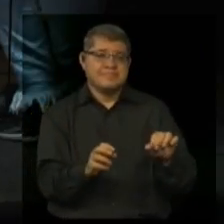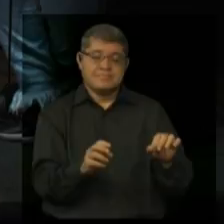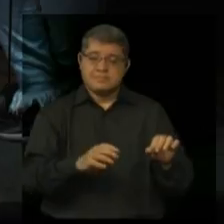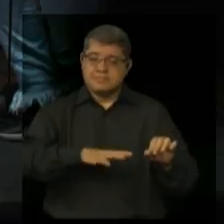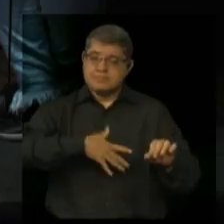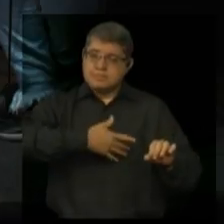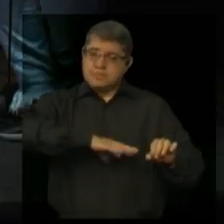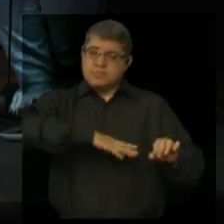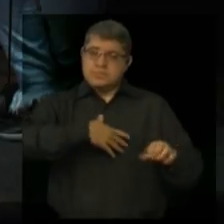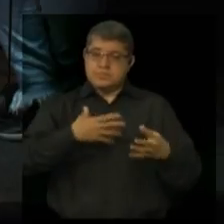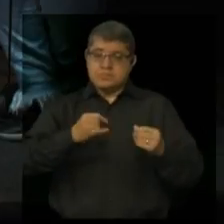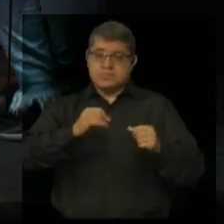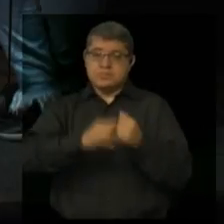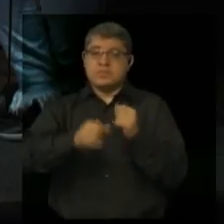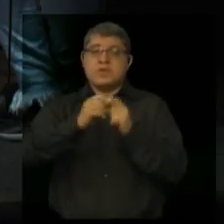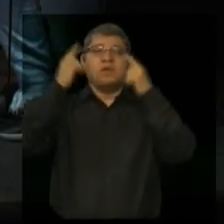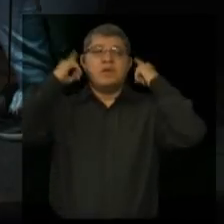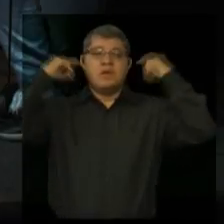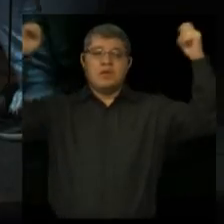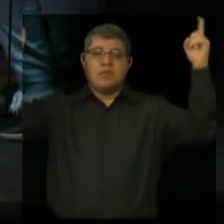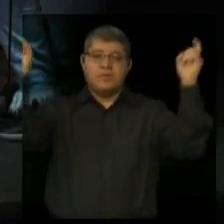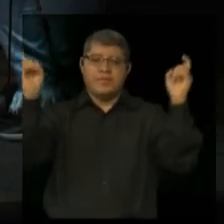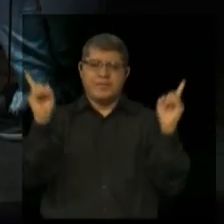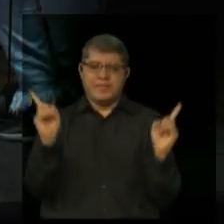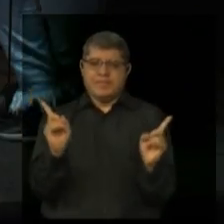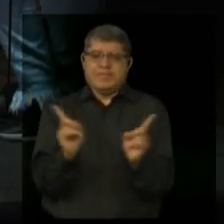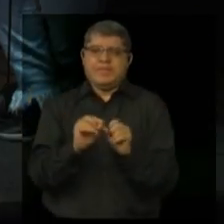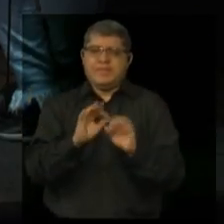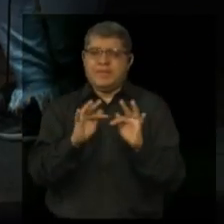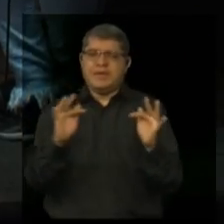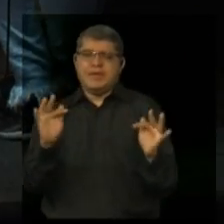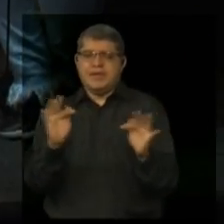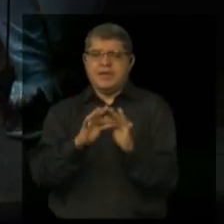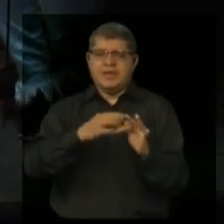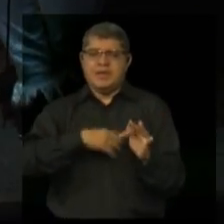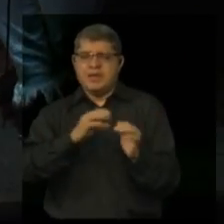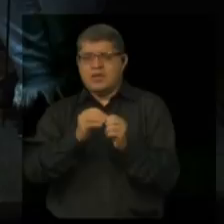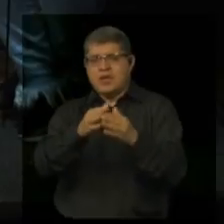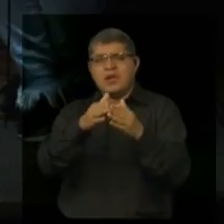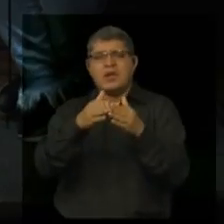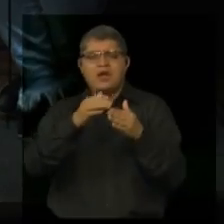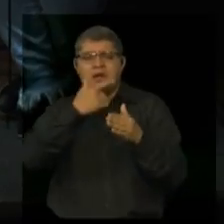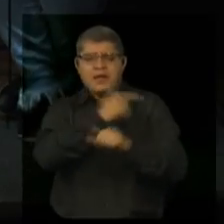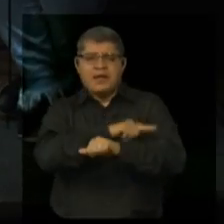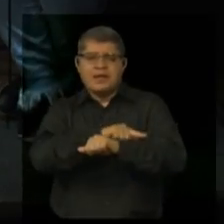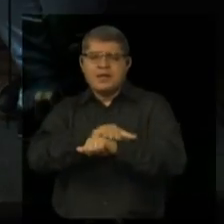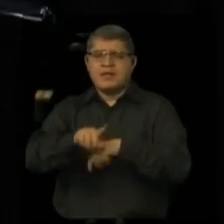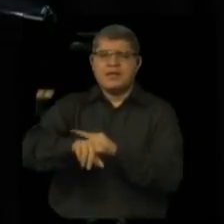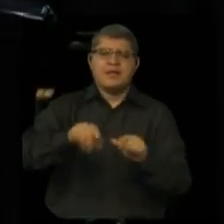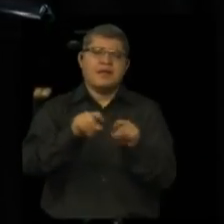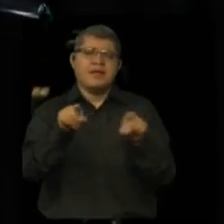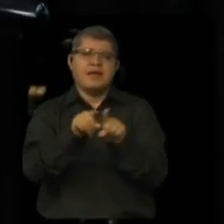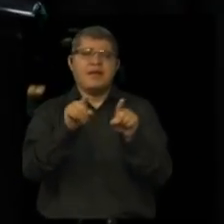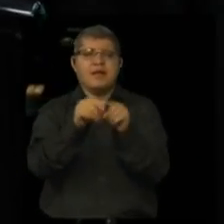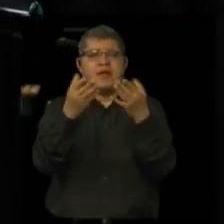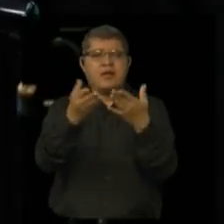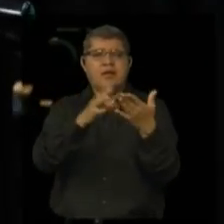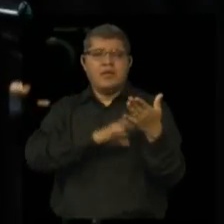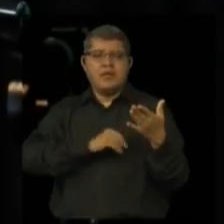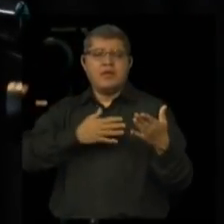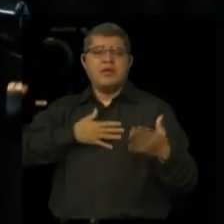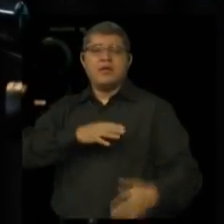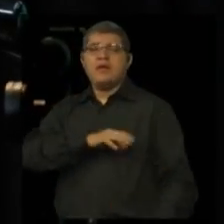Valente como um trovão, singelo como um por favor. Assim também é o